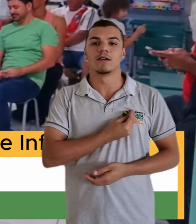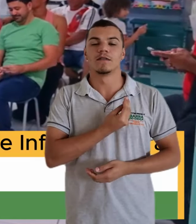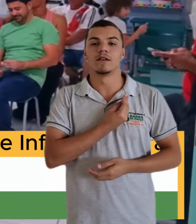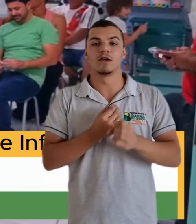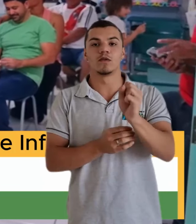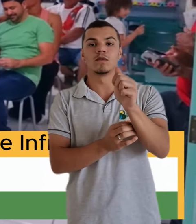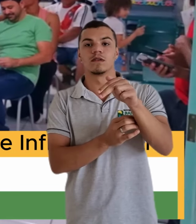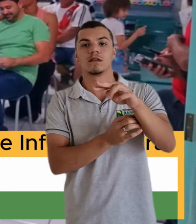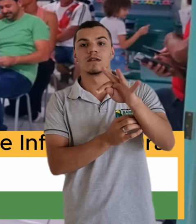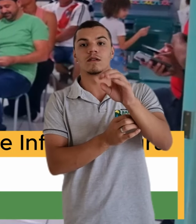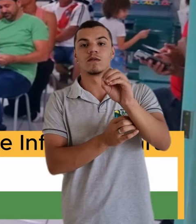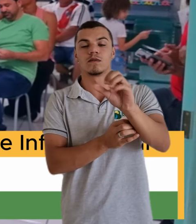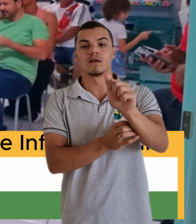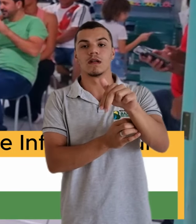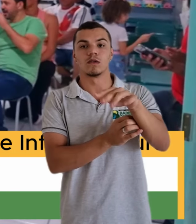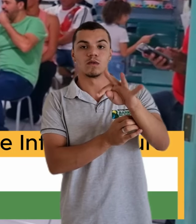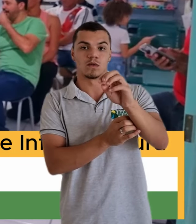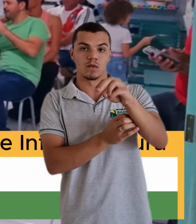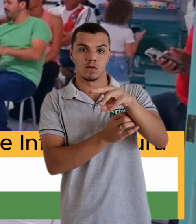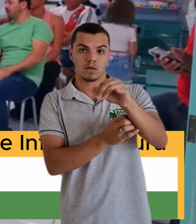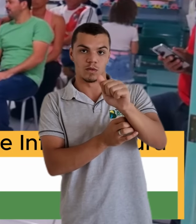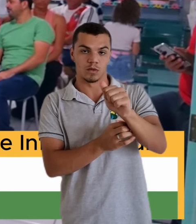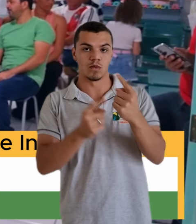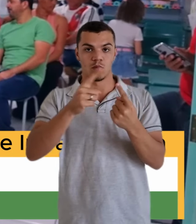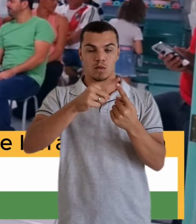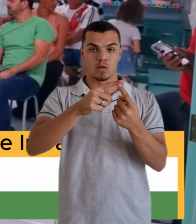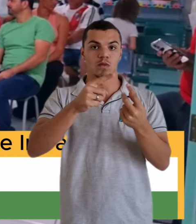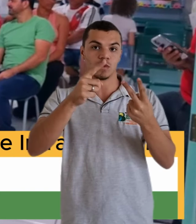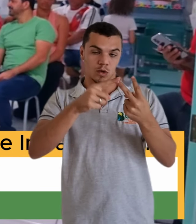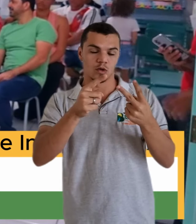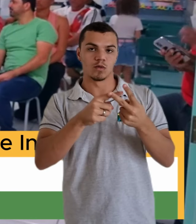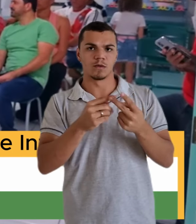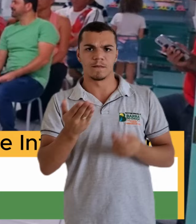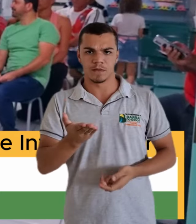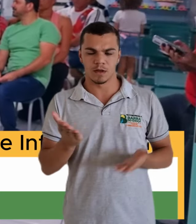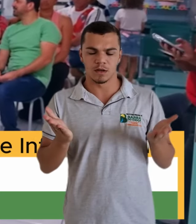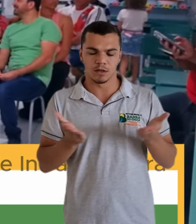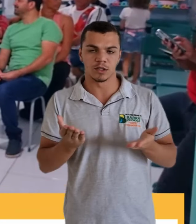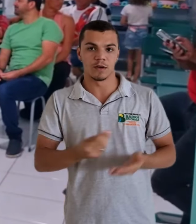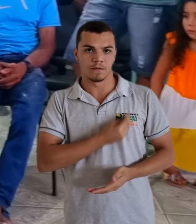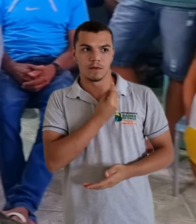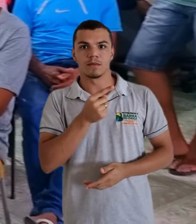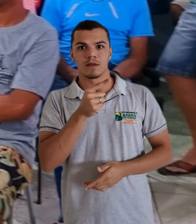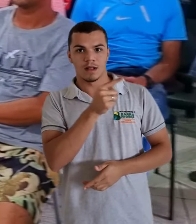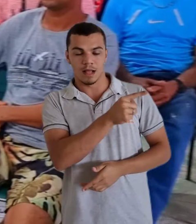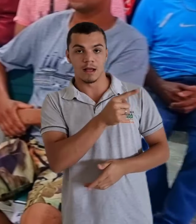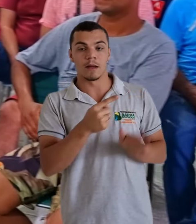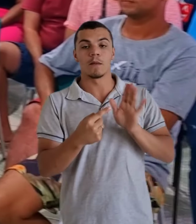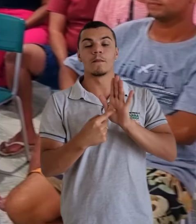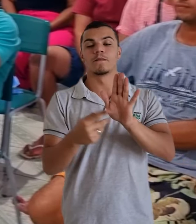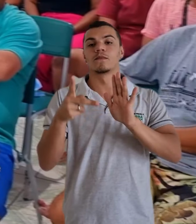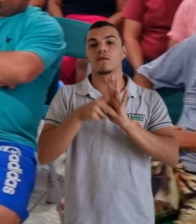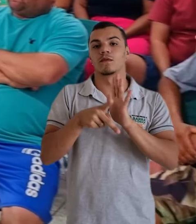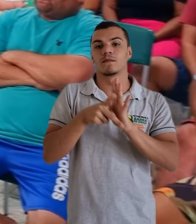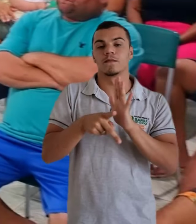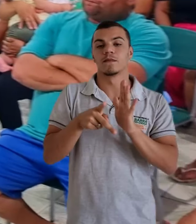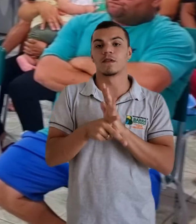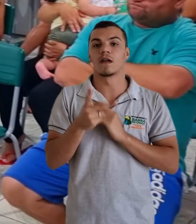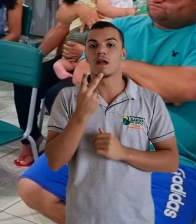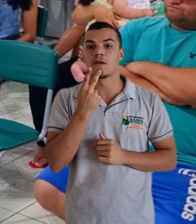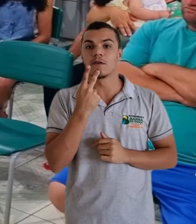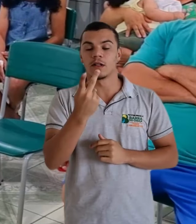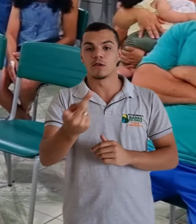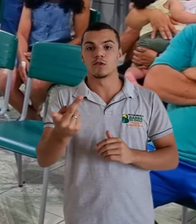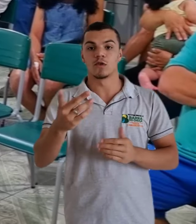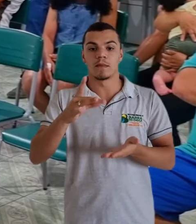Estamos aqui no Santo Antônio 2, depois de passar ali no Santo Antônio 1, onde fizemos a apresentação do nosso projeto